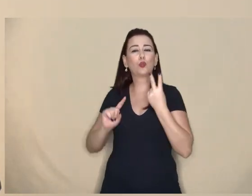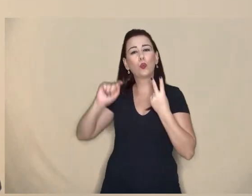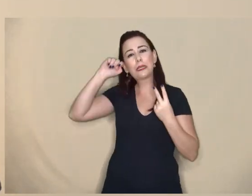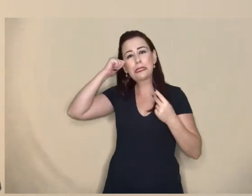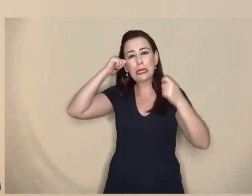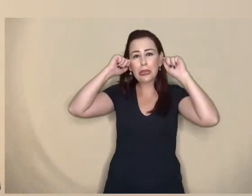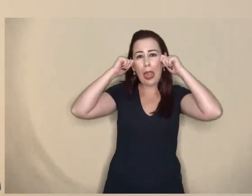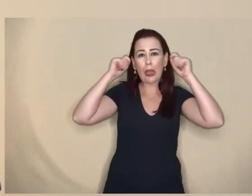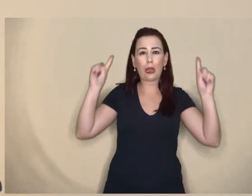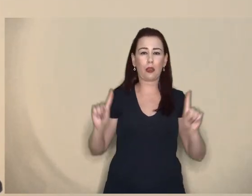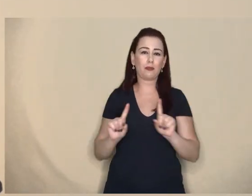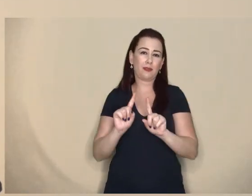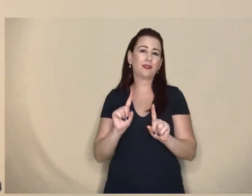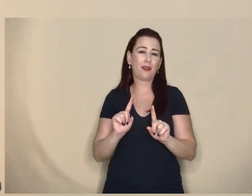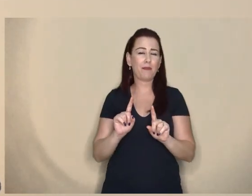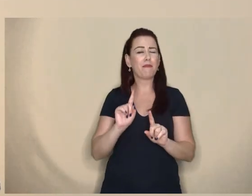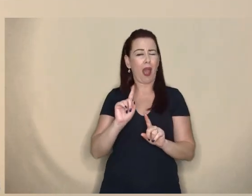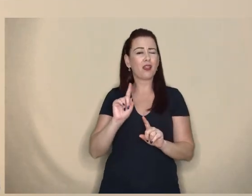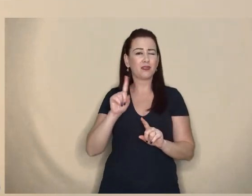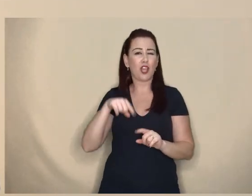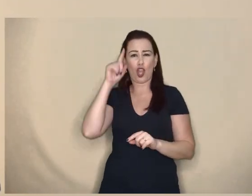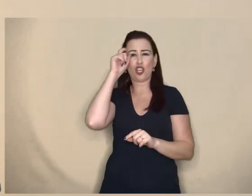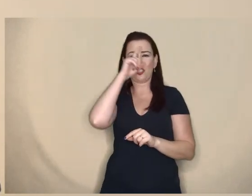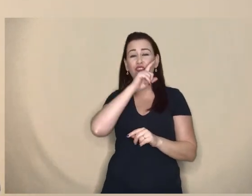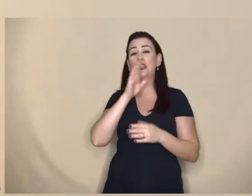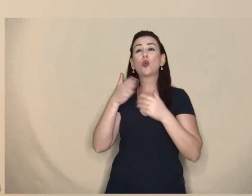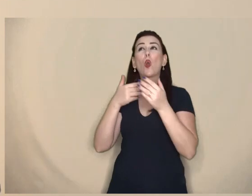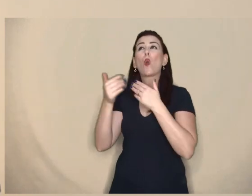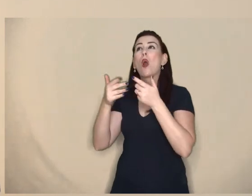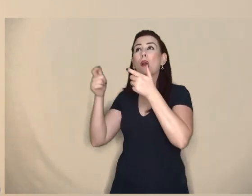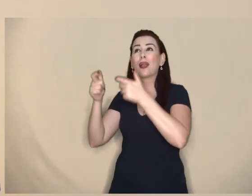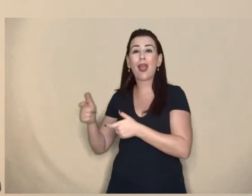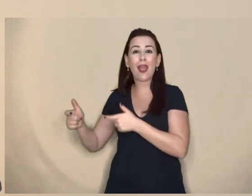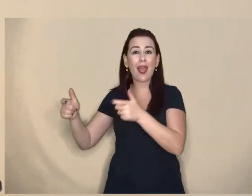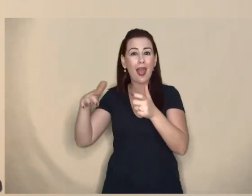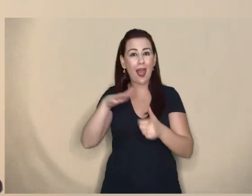Seja como modelo, seja como